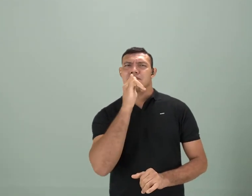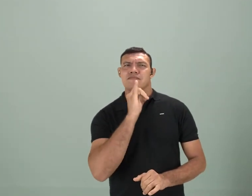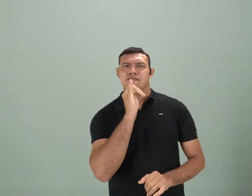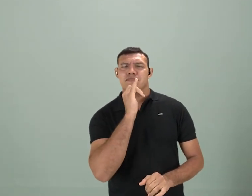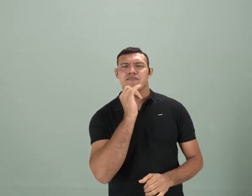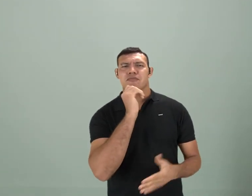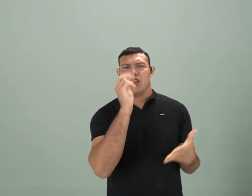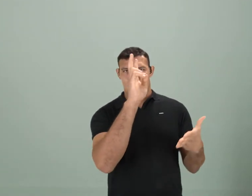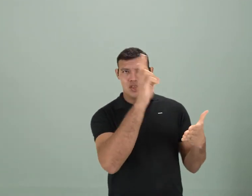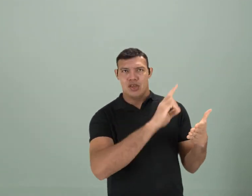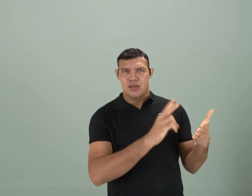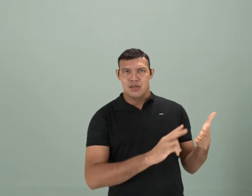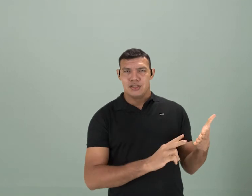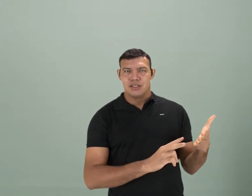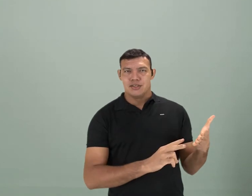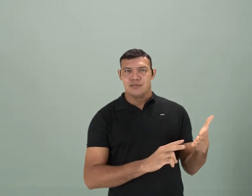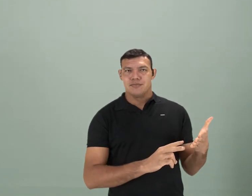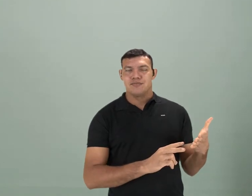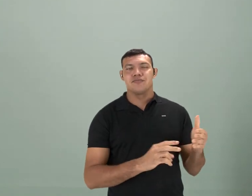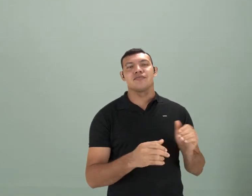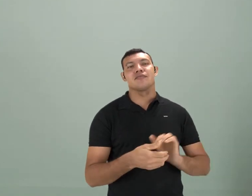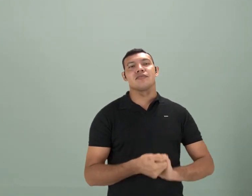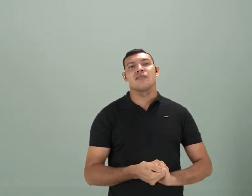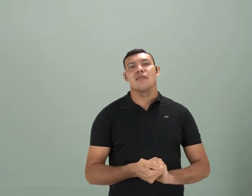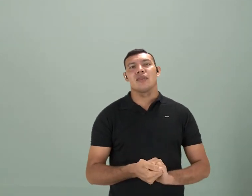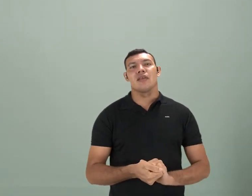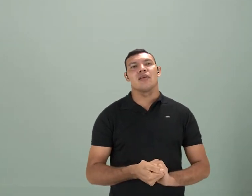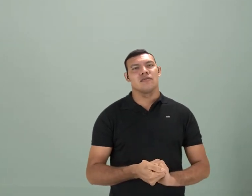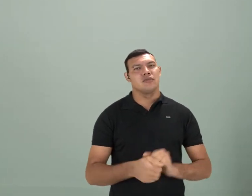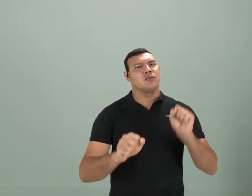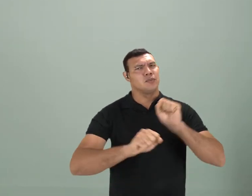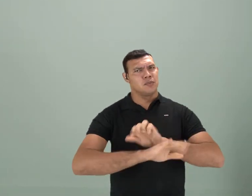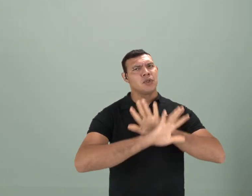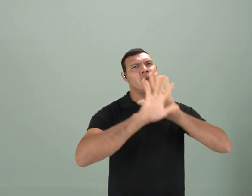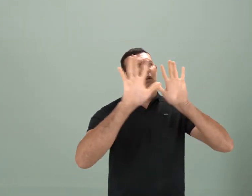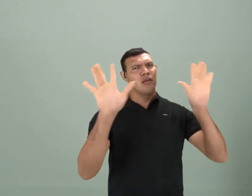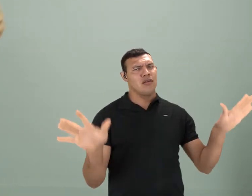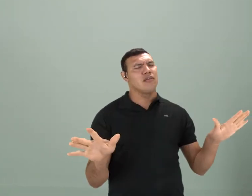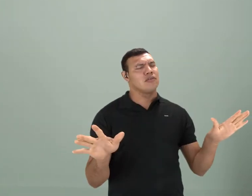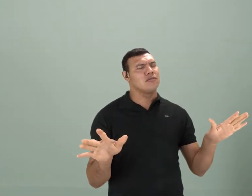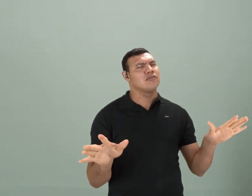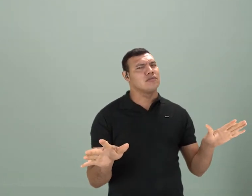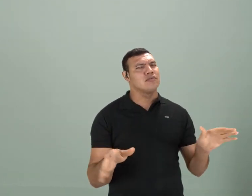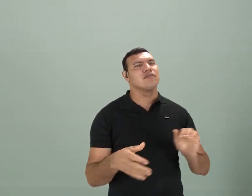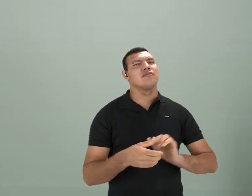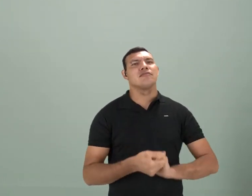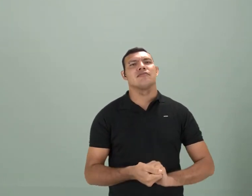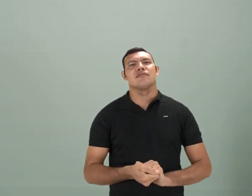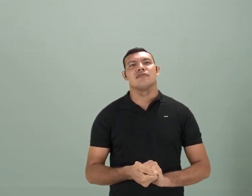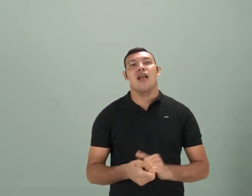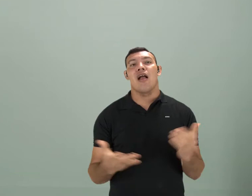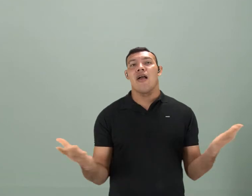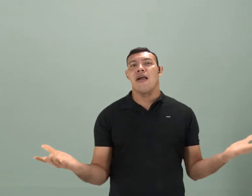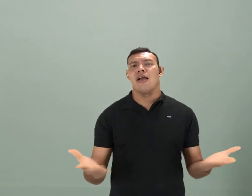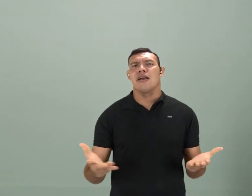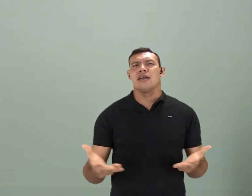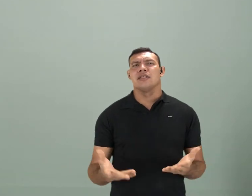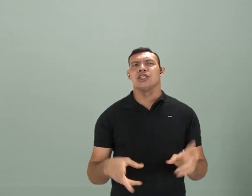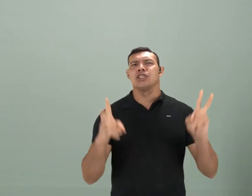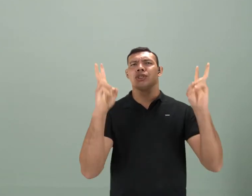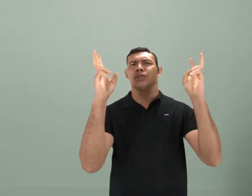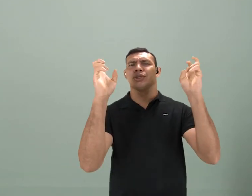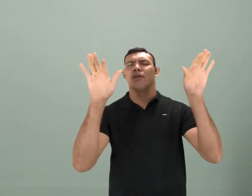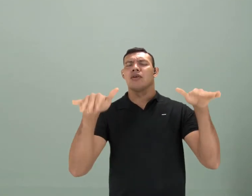li para vocês, nesses 2 exemplos, nós temos bem claro isso aí. Então, voltemos aos pontos. Qual foi o